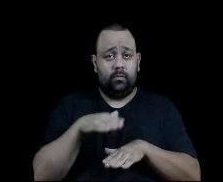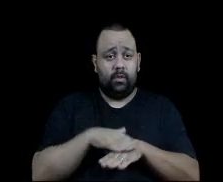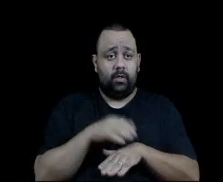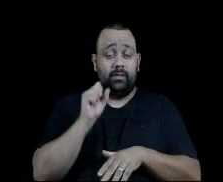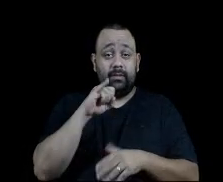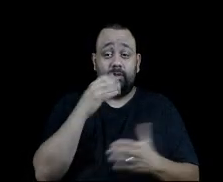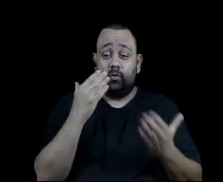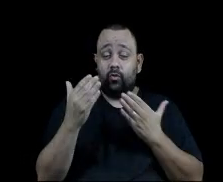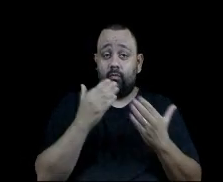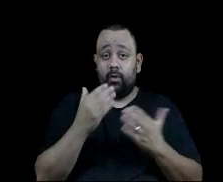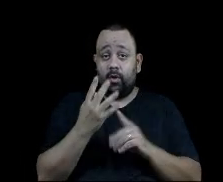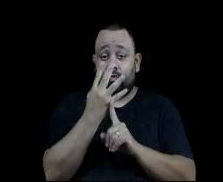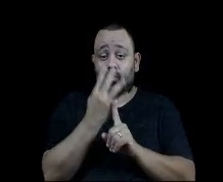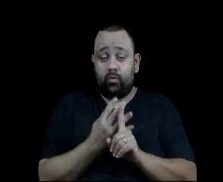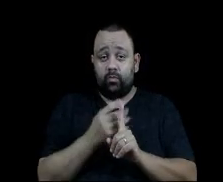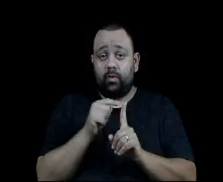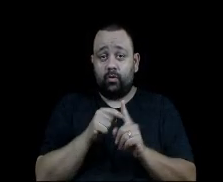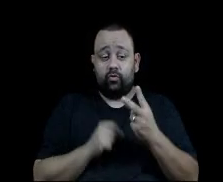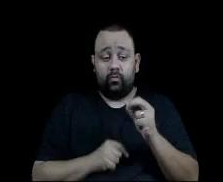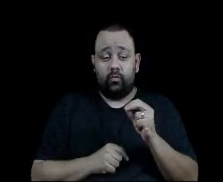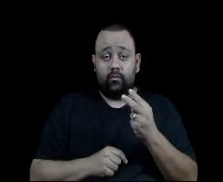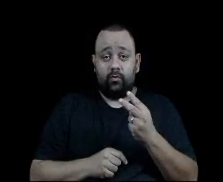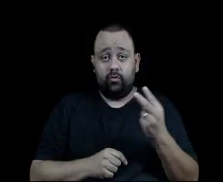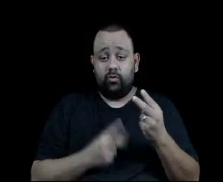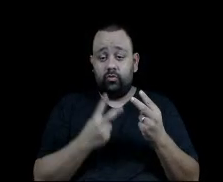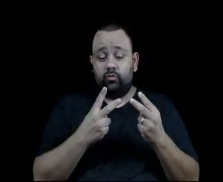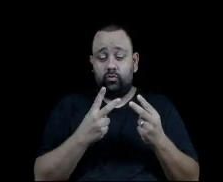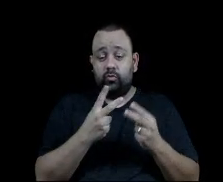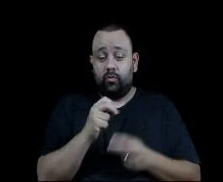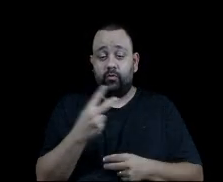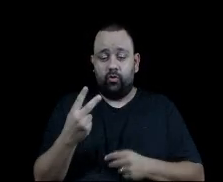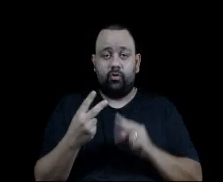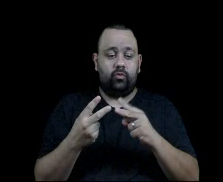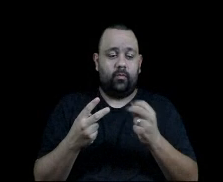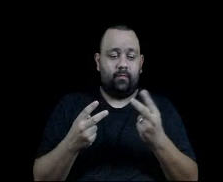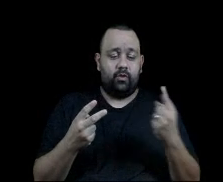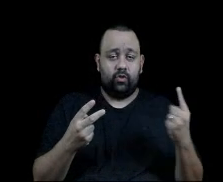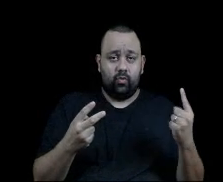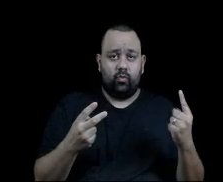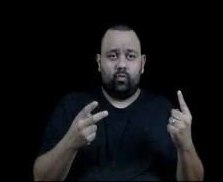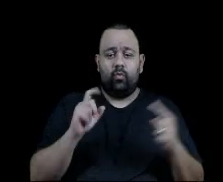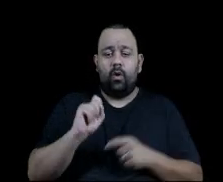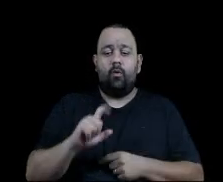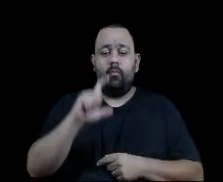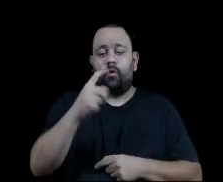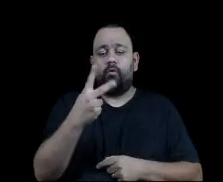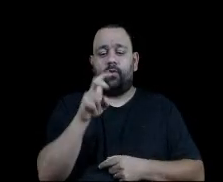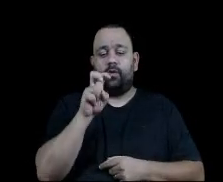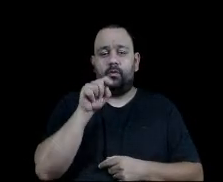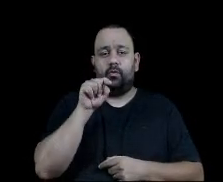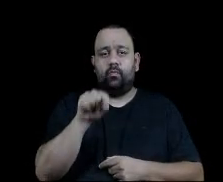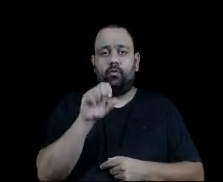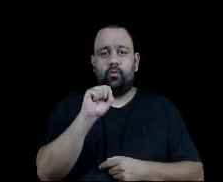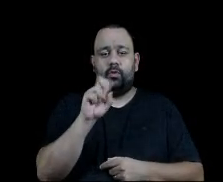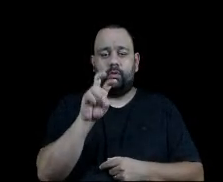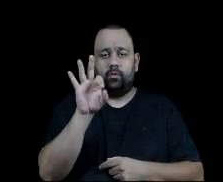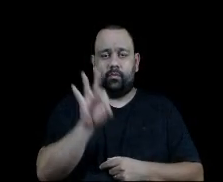no município, né? Então se a gente for comparar quadrimestre 2022 e 2021, foi um aumento total